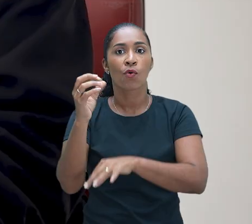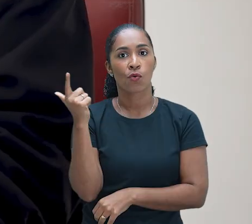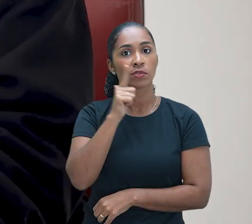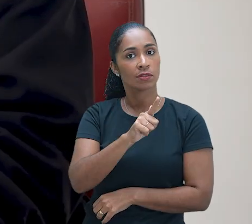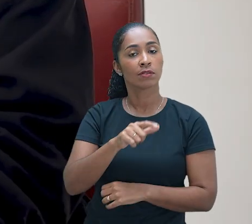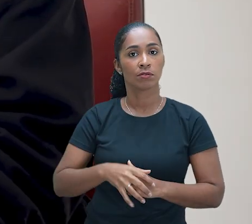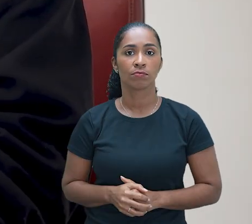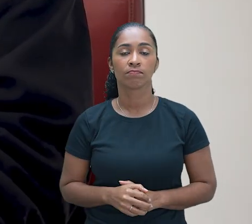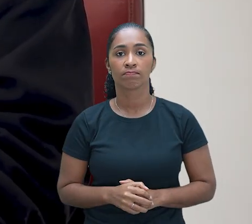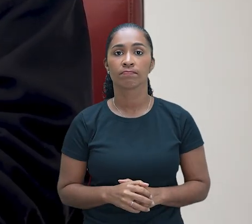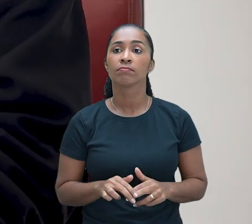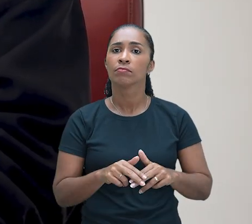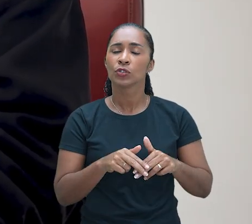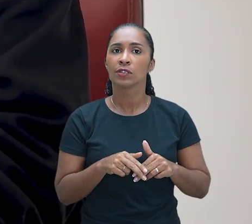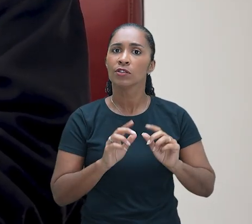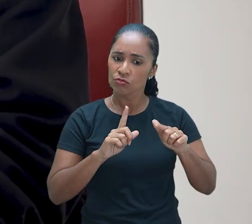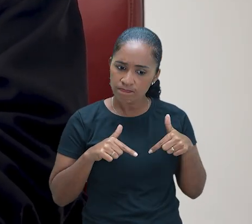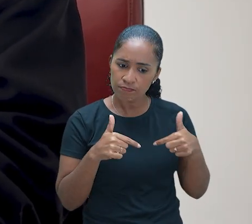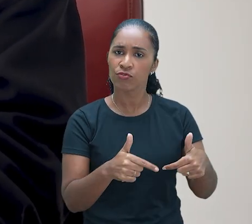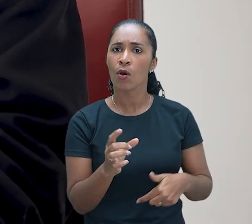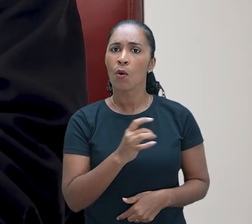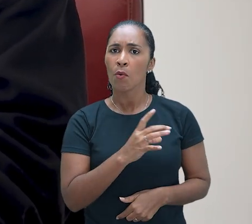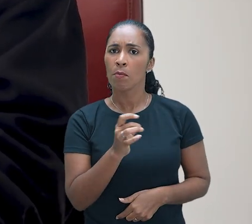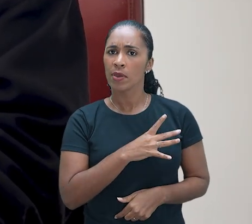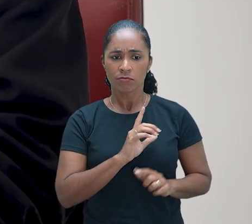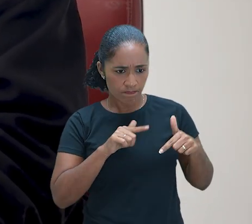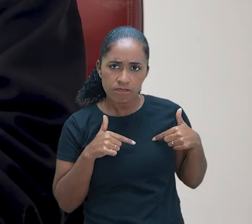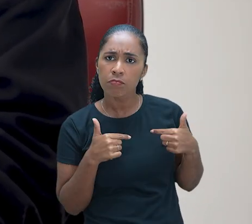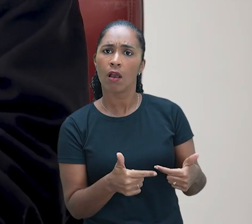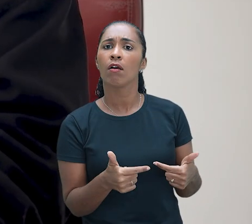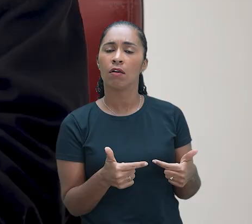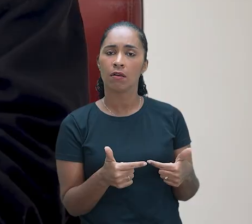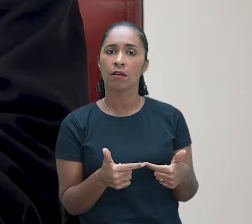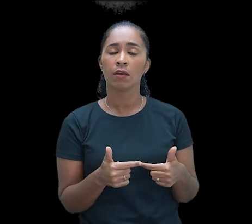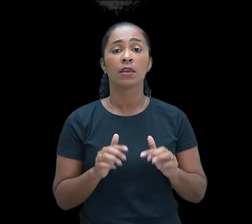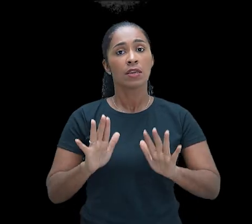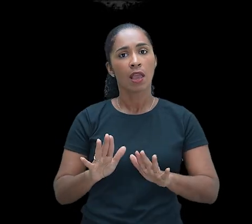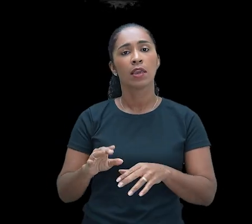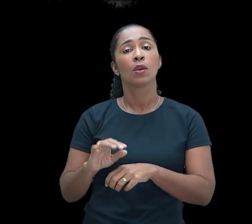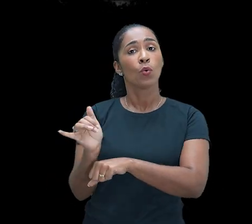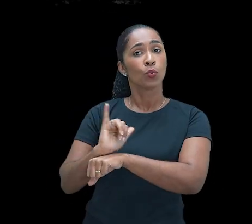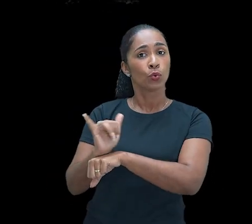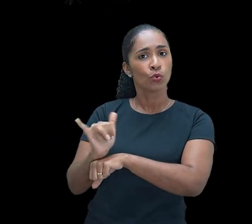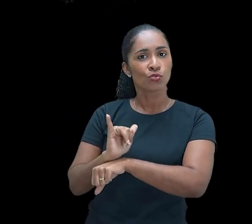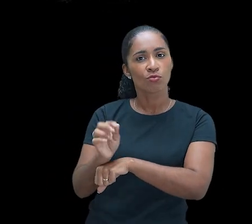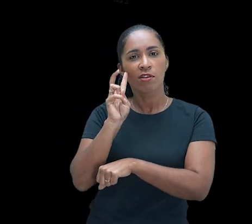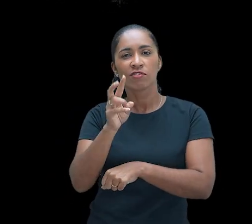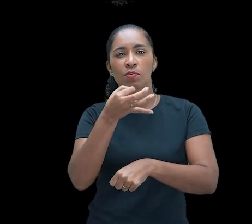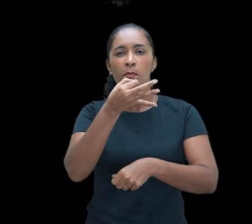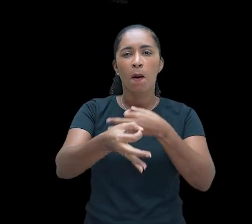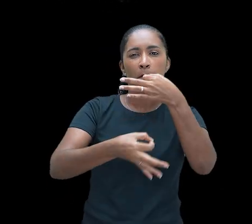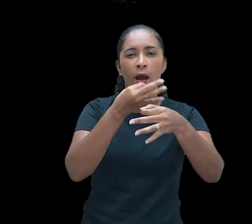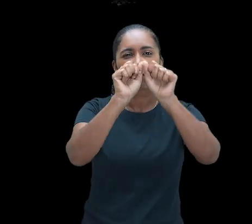assistir. E a gente estreou a arte de encarar o medo, eu acho que em junho. E aí, pelo YouTube, a gente ia acompanhando